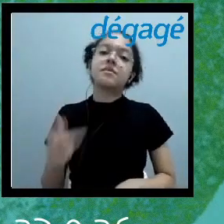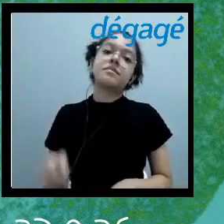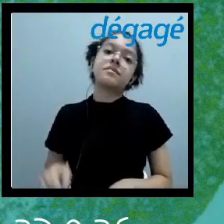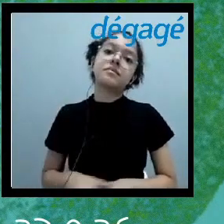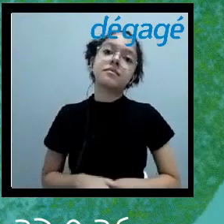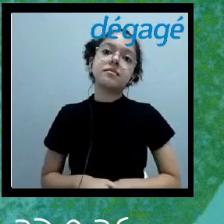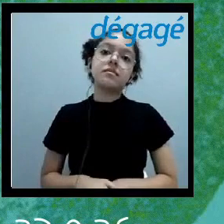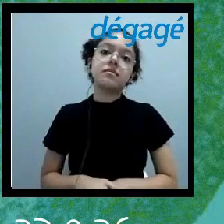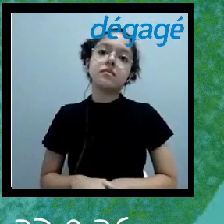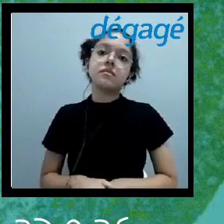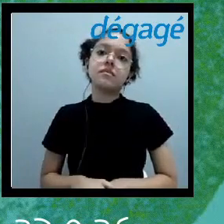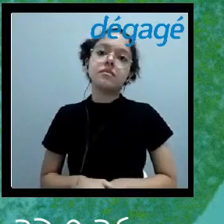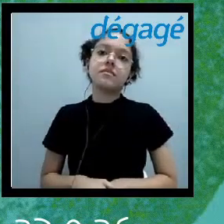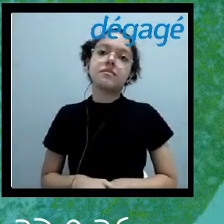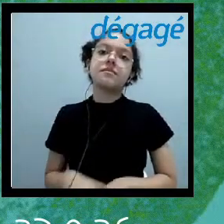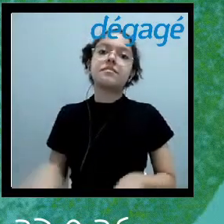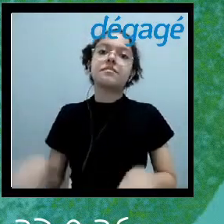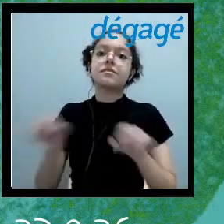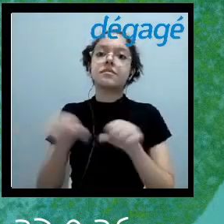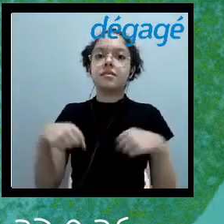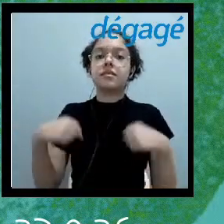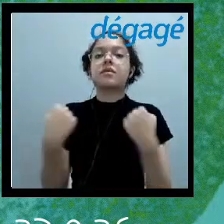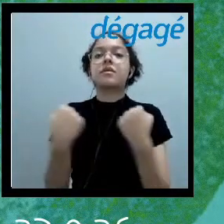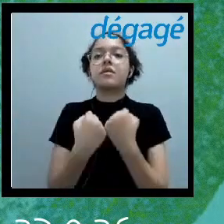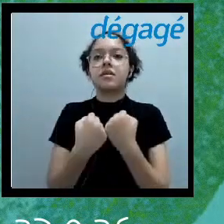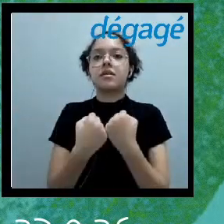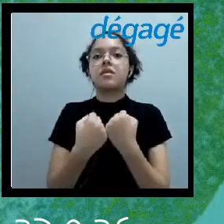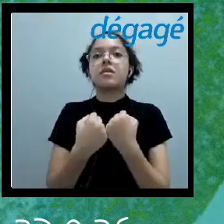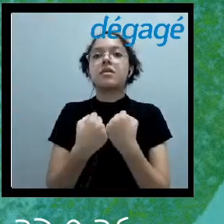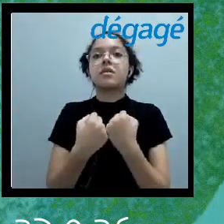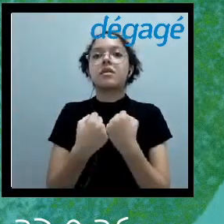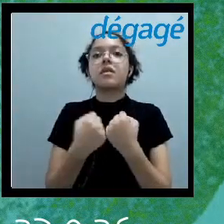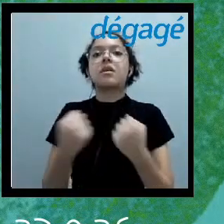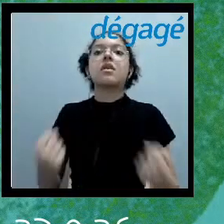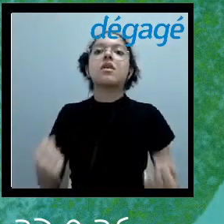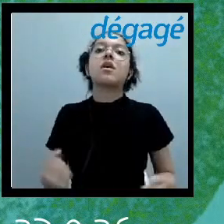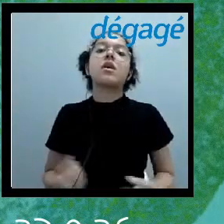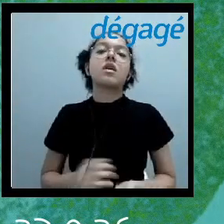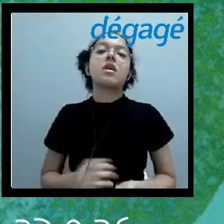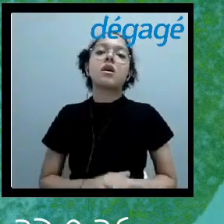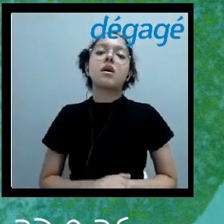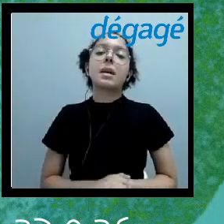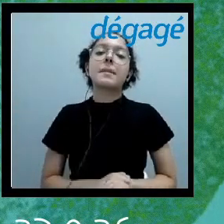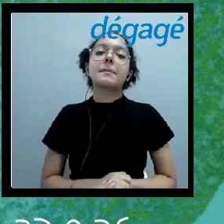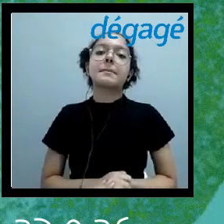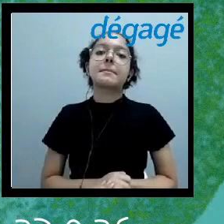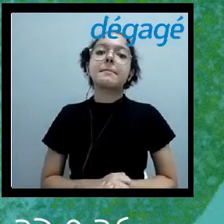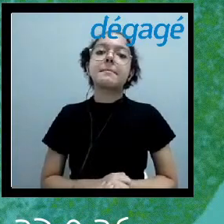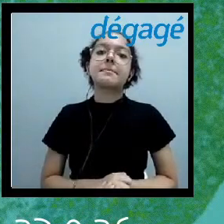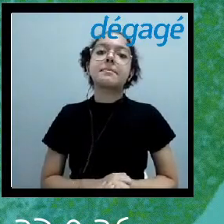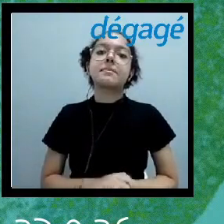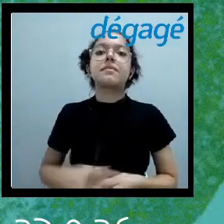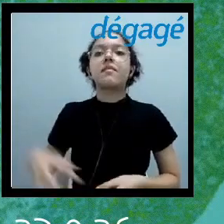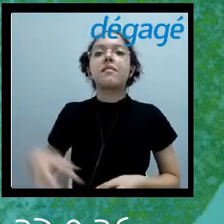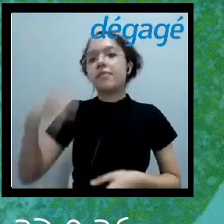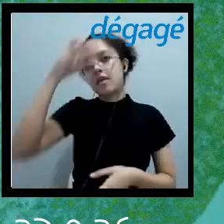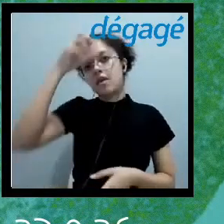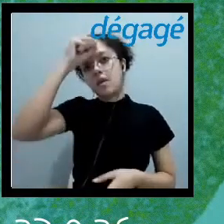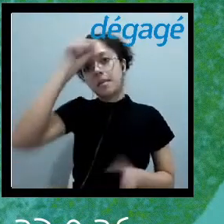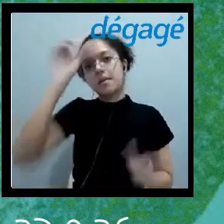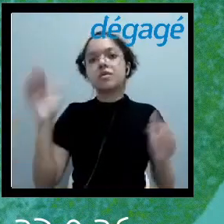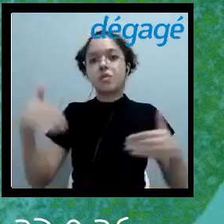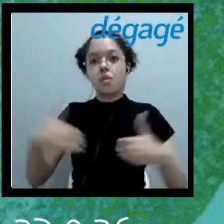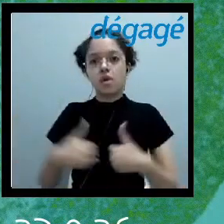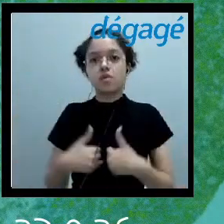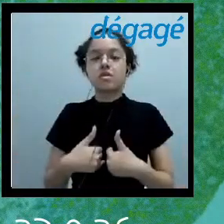de encontro. Tavi, falando com o Tavi, agora diretamente, é isso que eu tenho aprendido muito com o autismo, o encontro